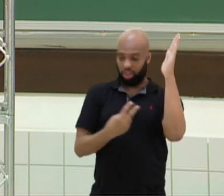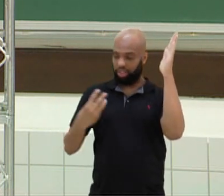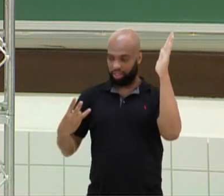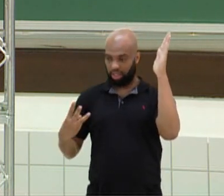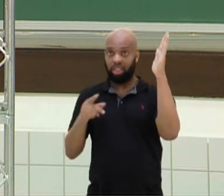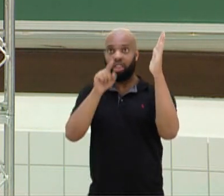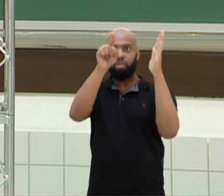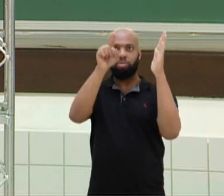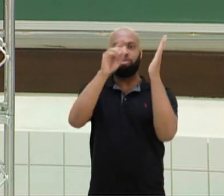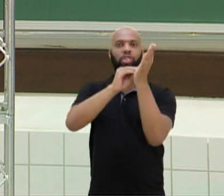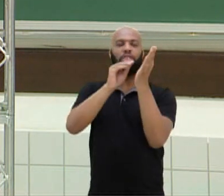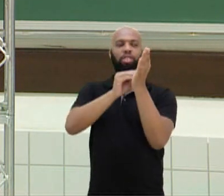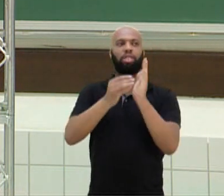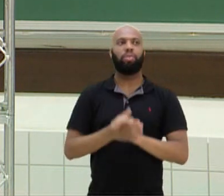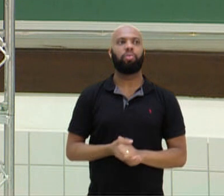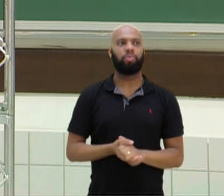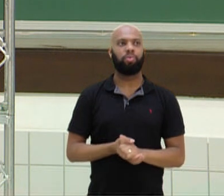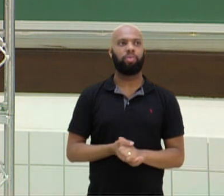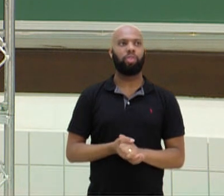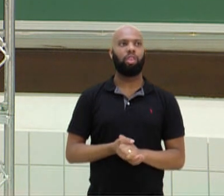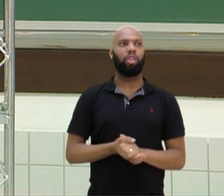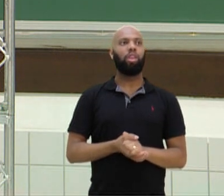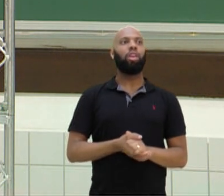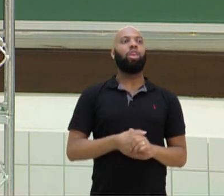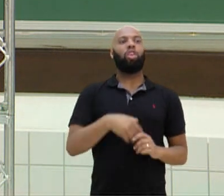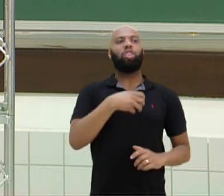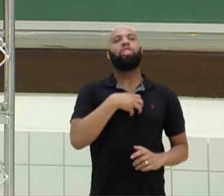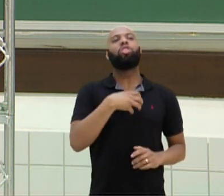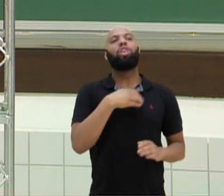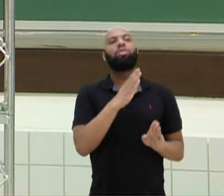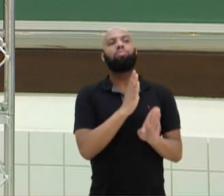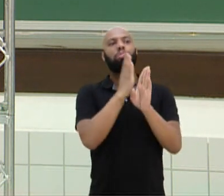eu conseguir fazer todo o meu desenho